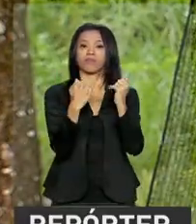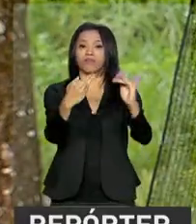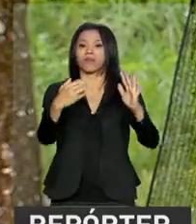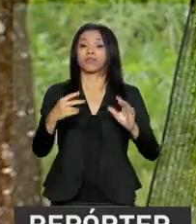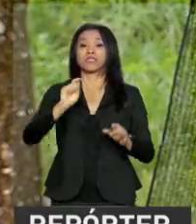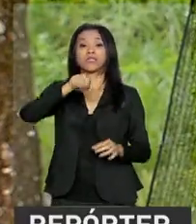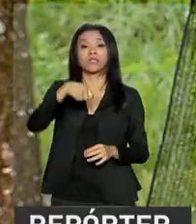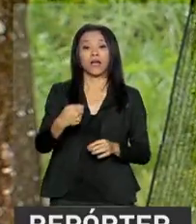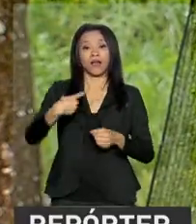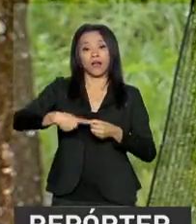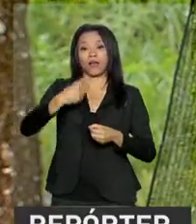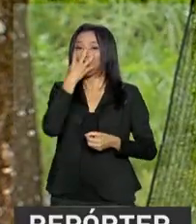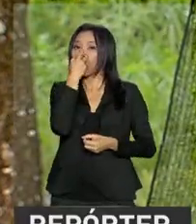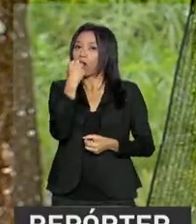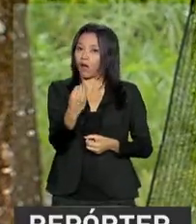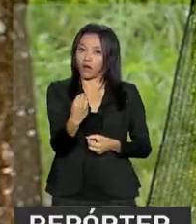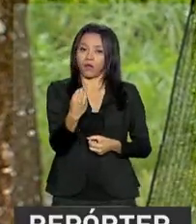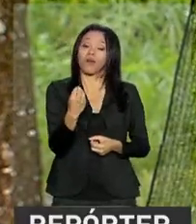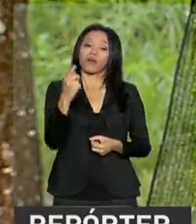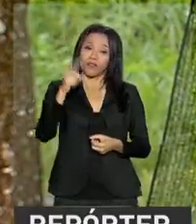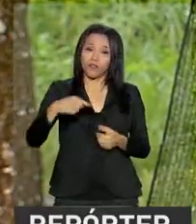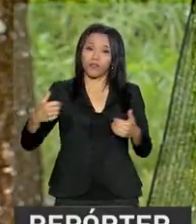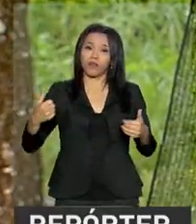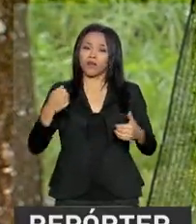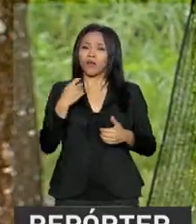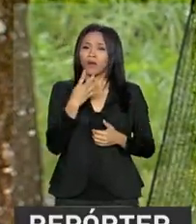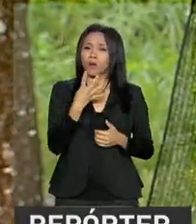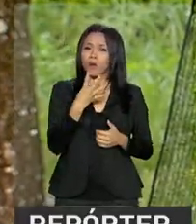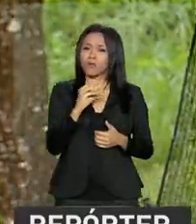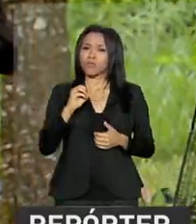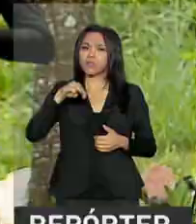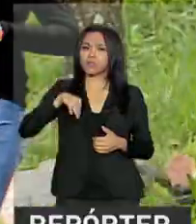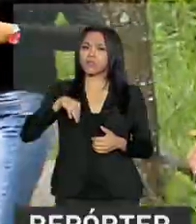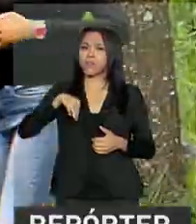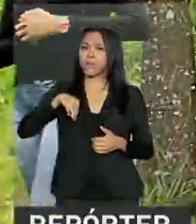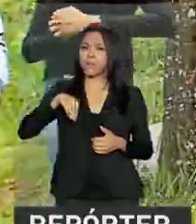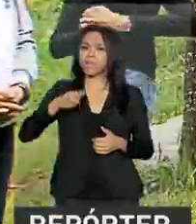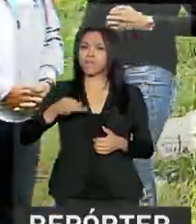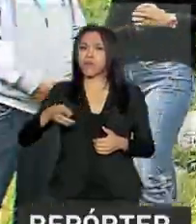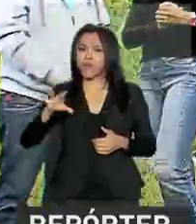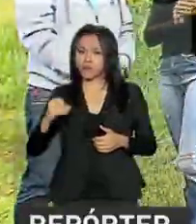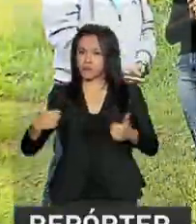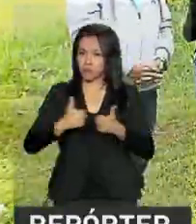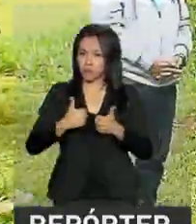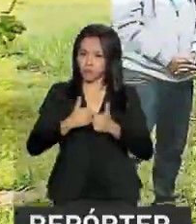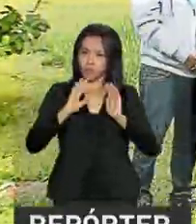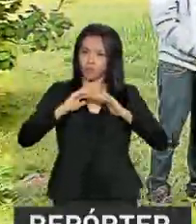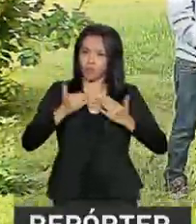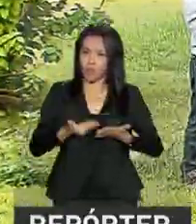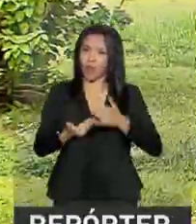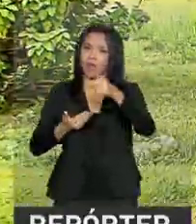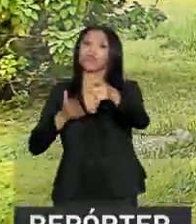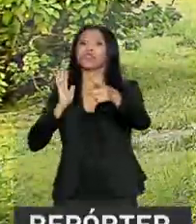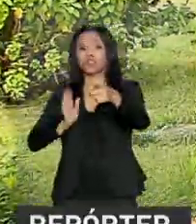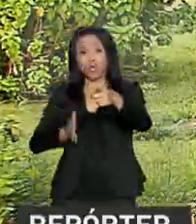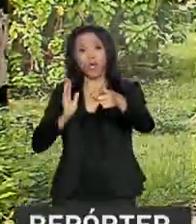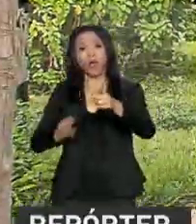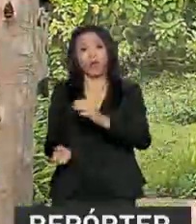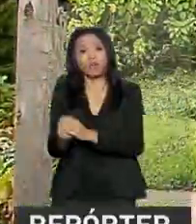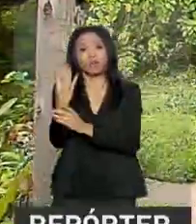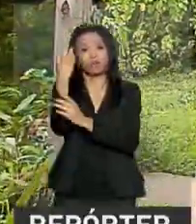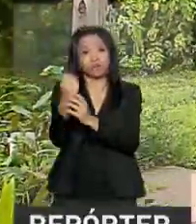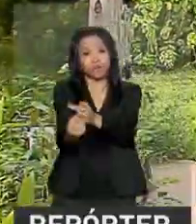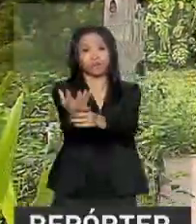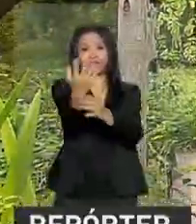400 metros da escola de lá para cá já foram cultivadas cerca de duas mil mudas de plantas típicas do cerrado